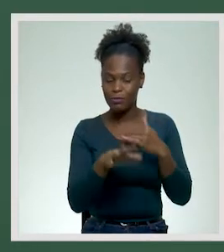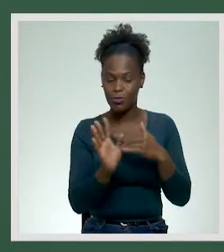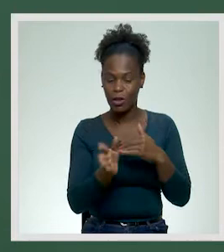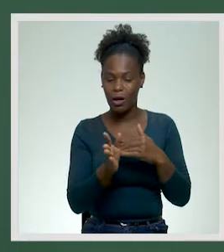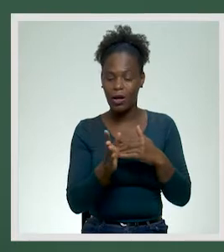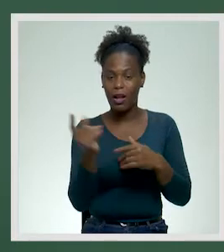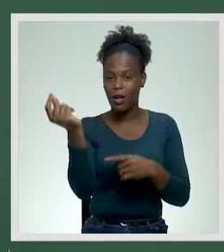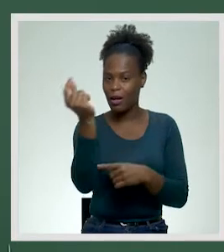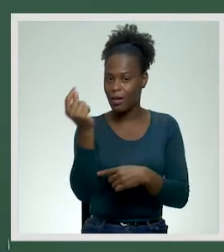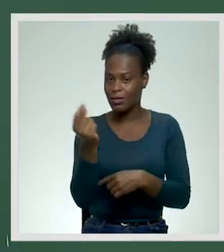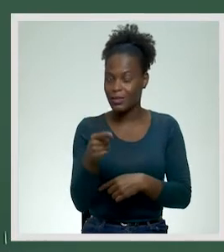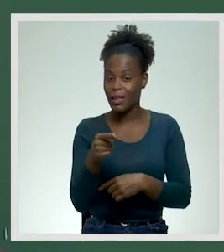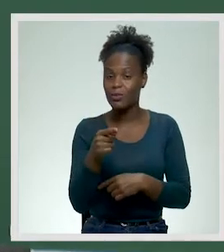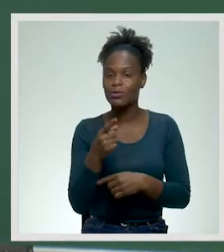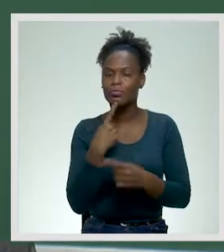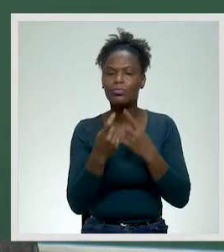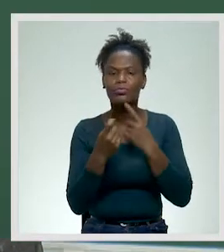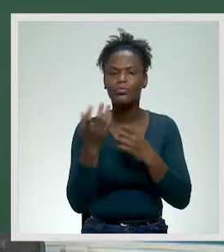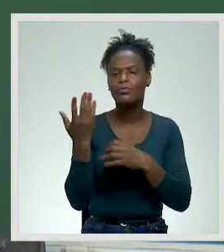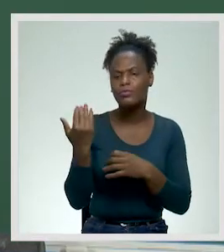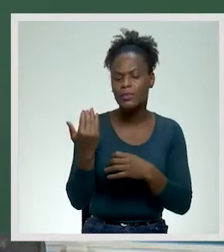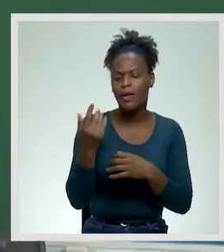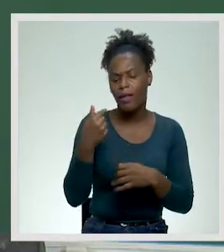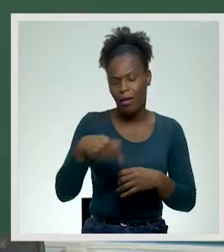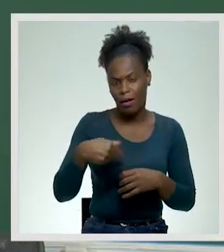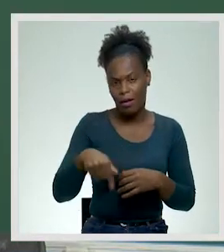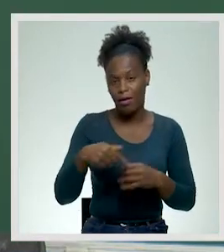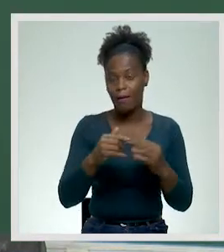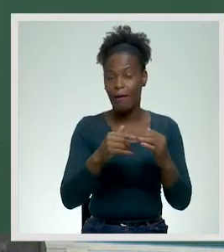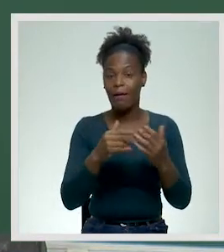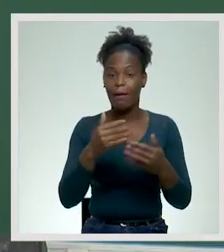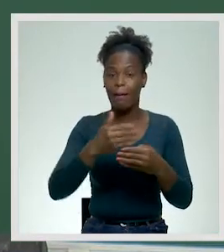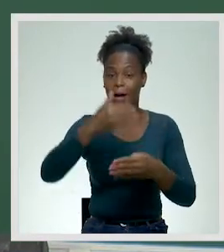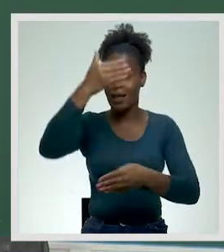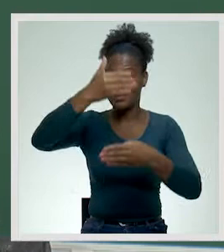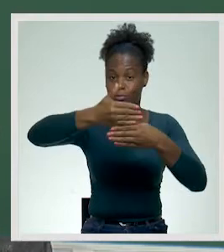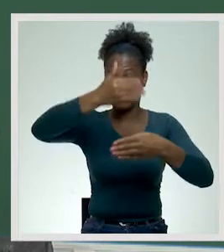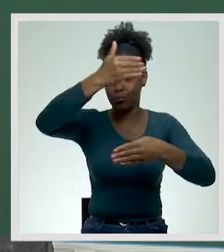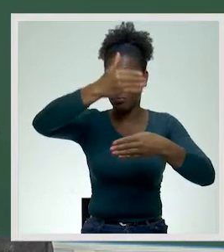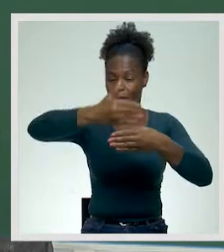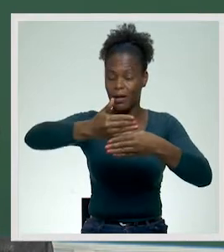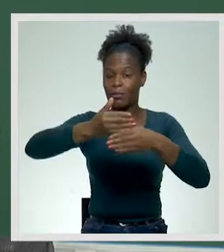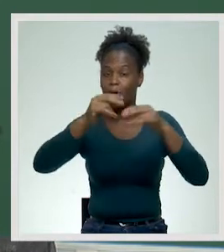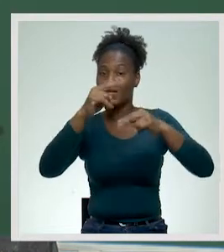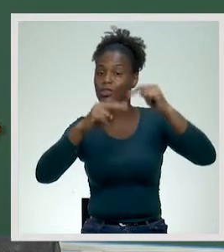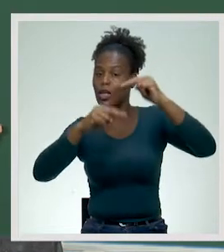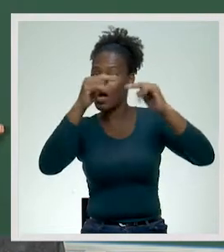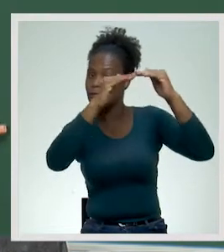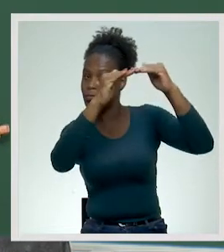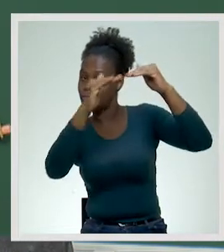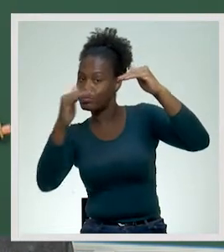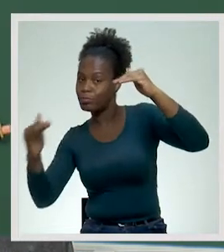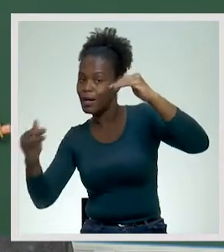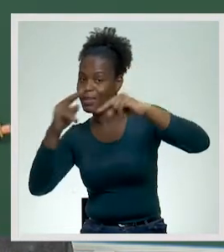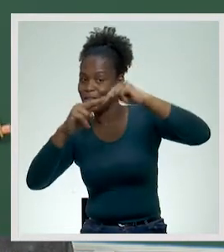O desenho do questionamento. Temos aqui parede, temos aqui a